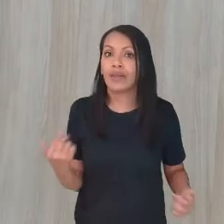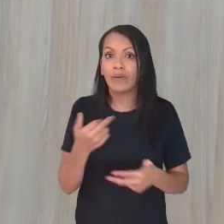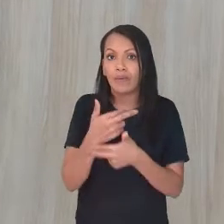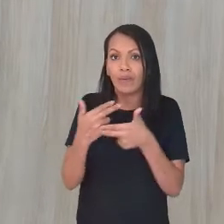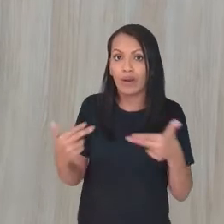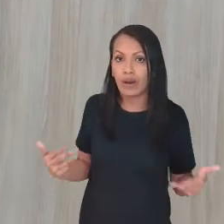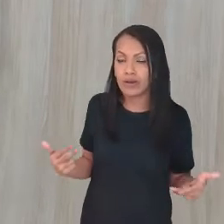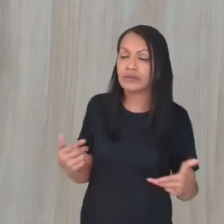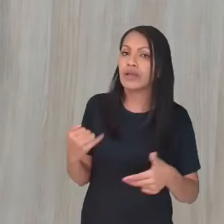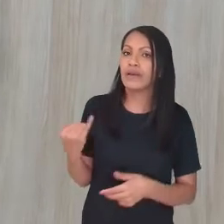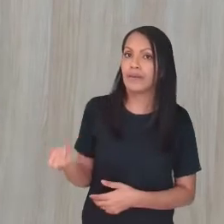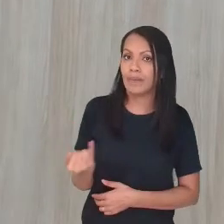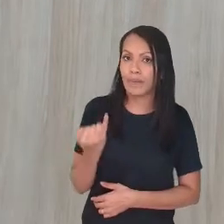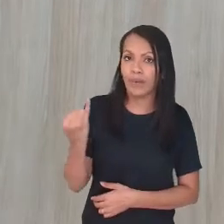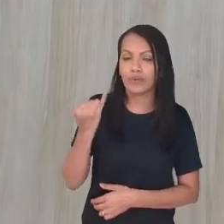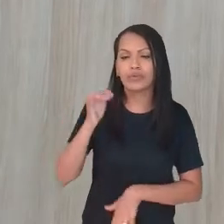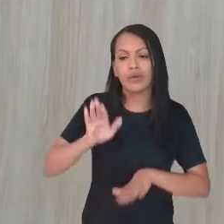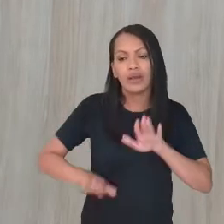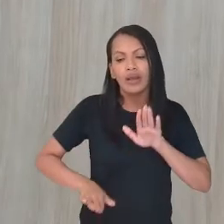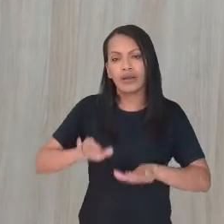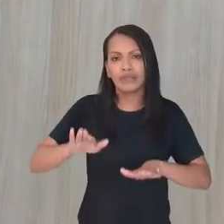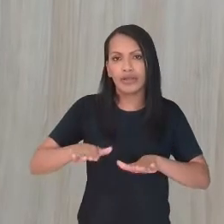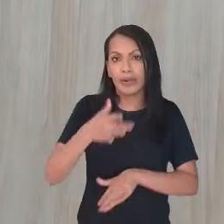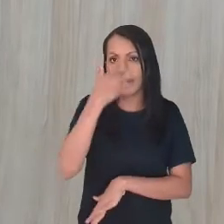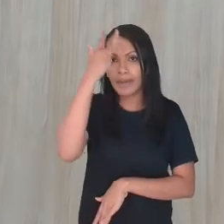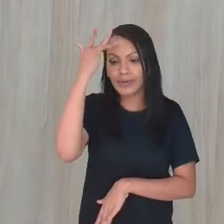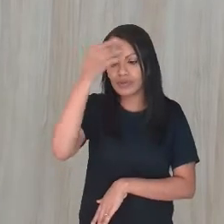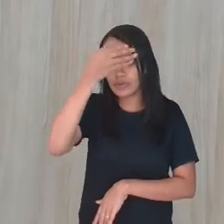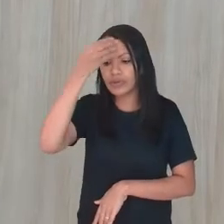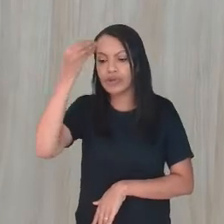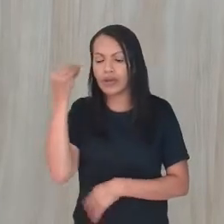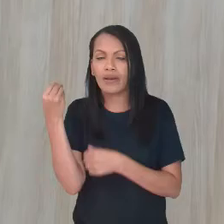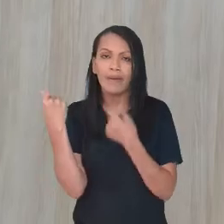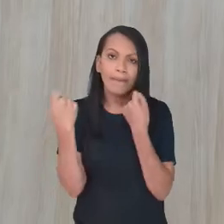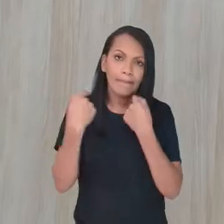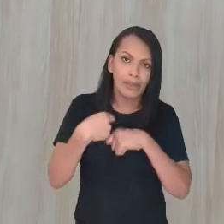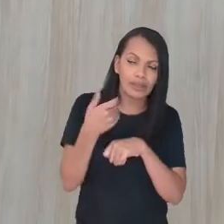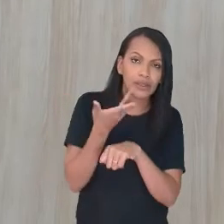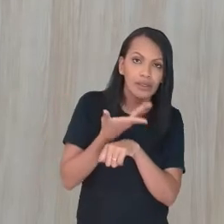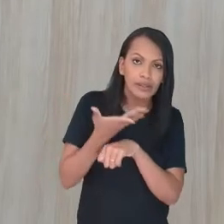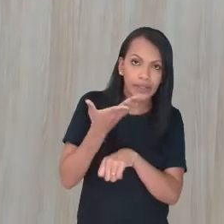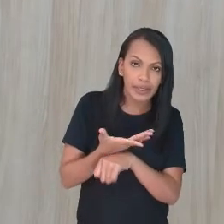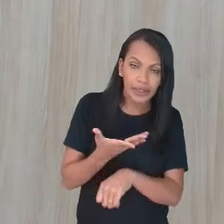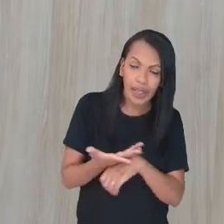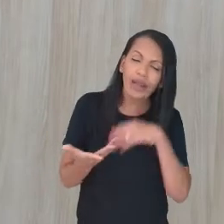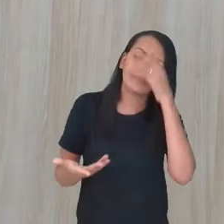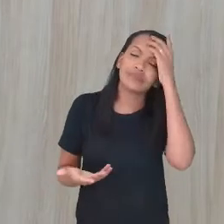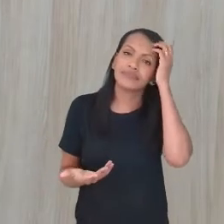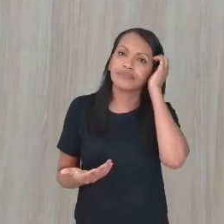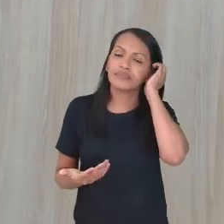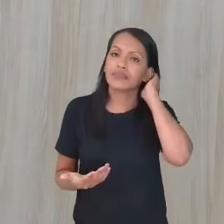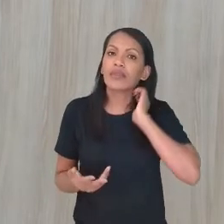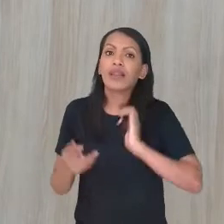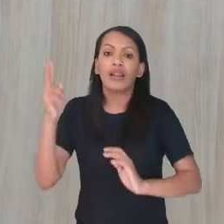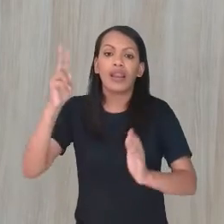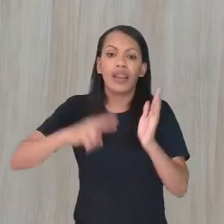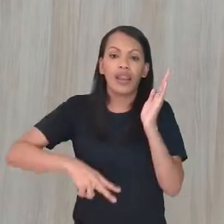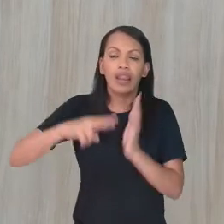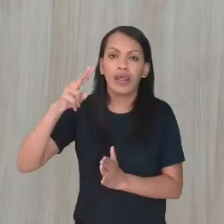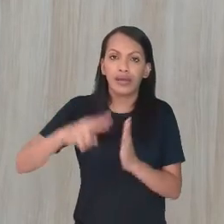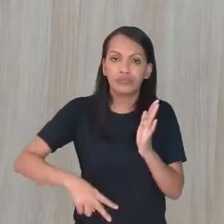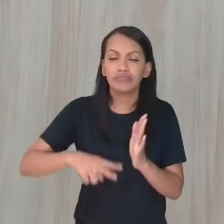muito importante que às vezes as pessoas esquecem é que a gente precisa treinar e ler em voz